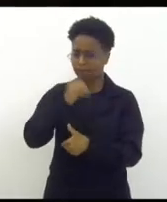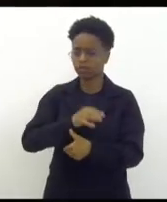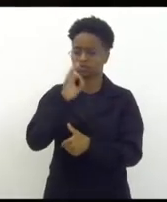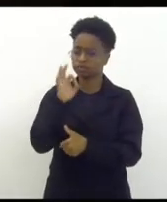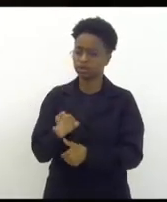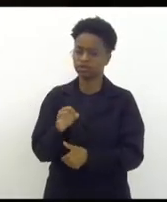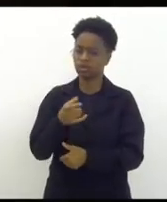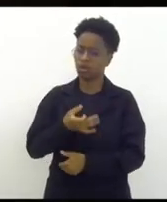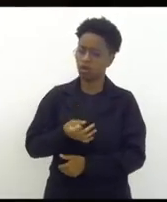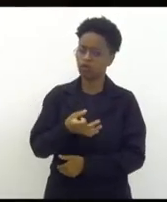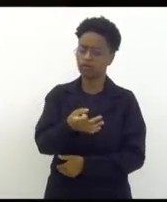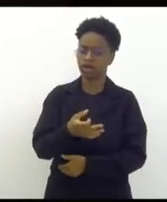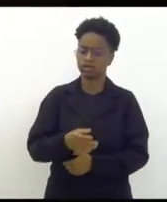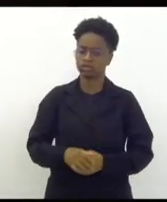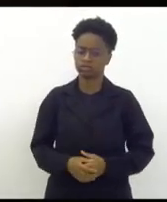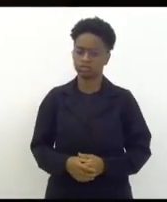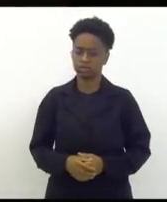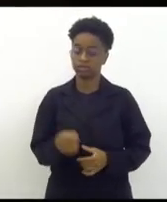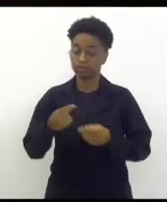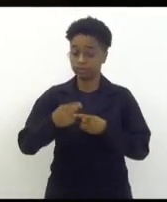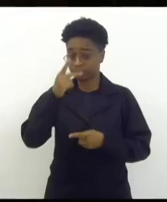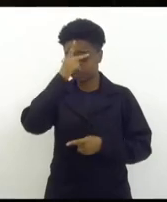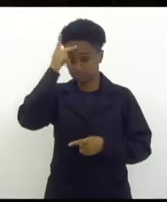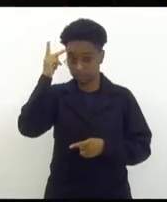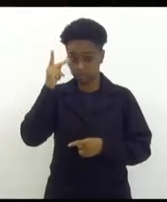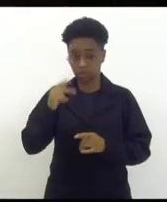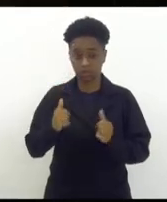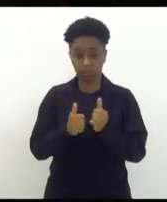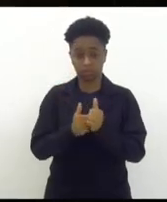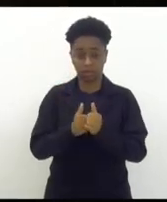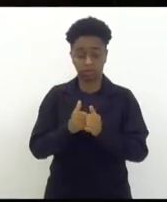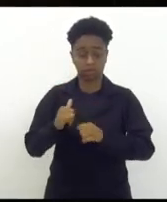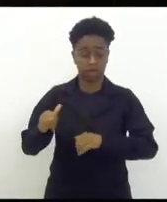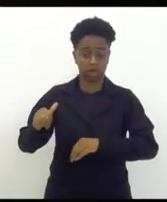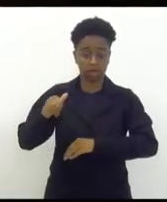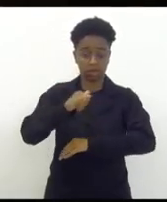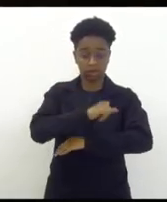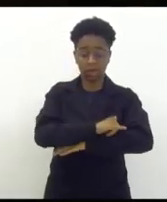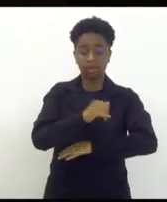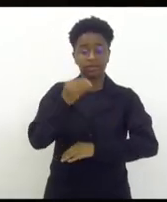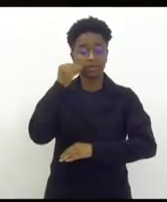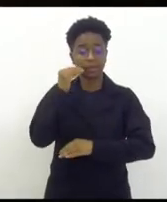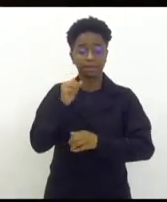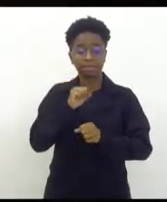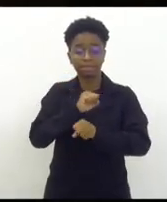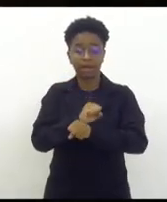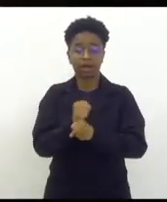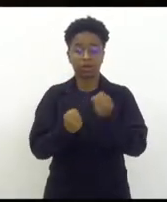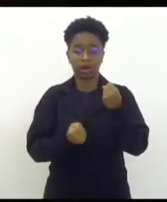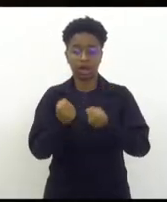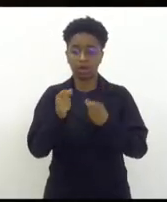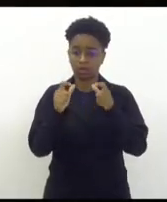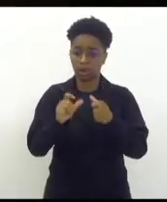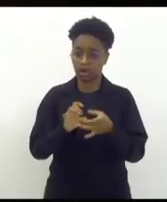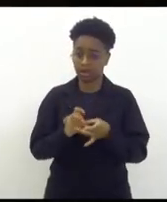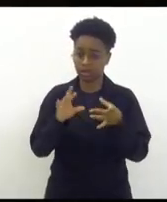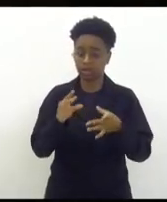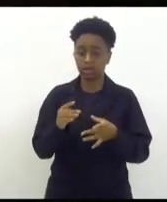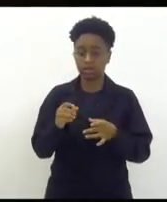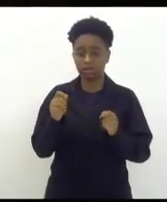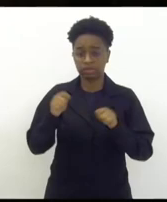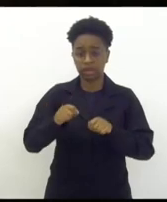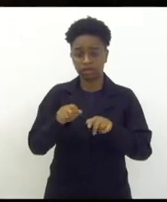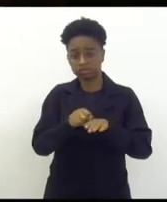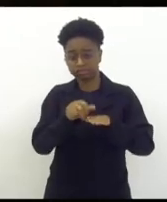covardia as pessoas no aeroporto Santos Dumont tentam parar o seu carro numa área por permitida para desembarcar um passageiro